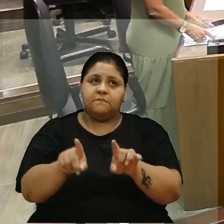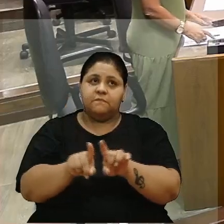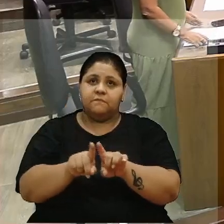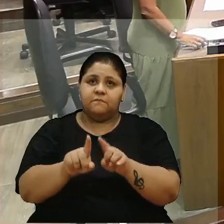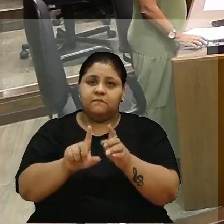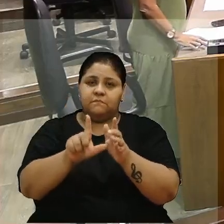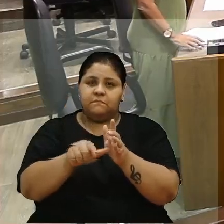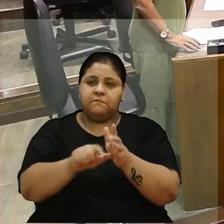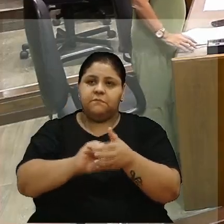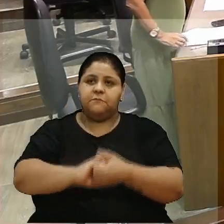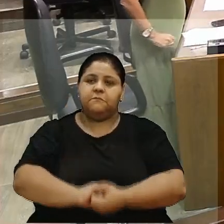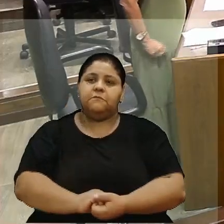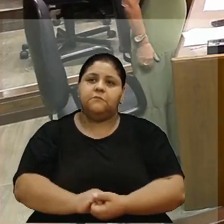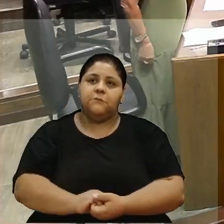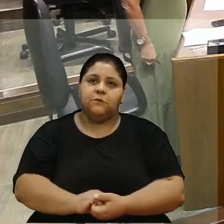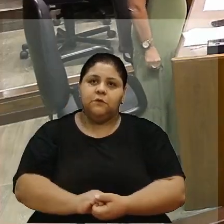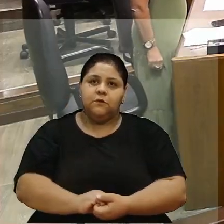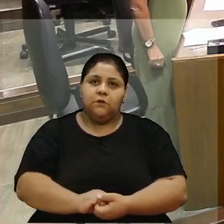em seguida.